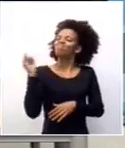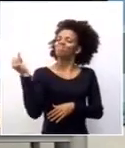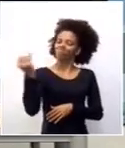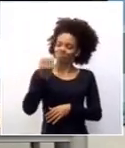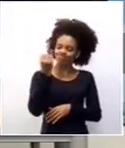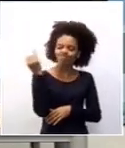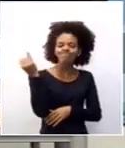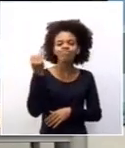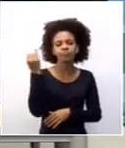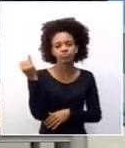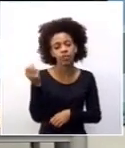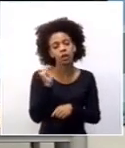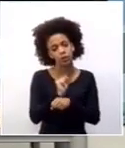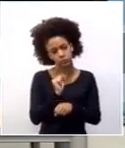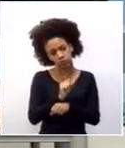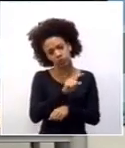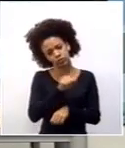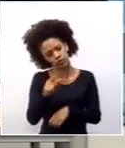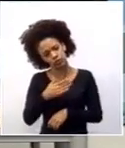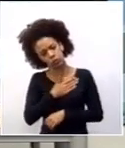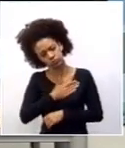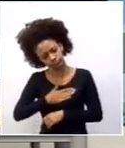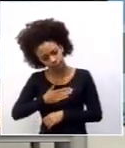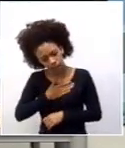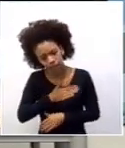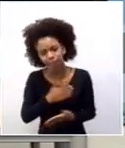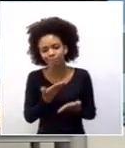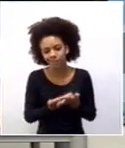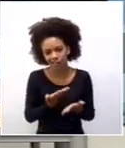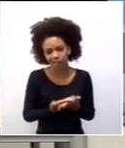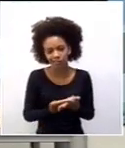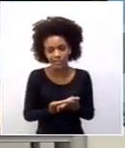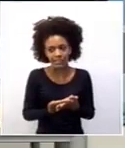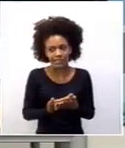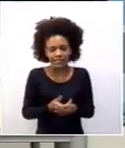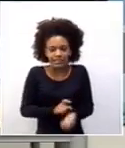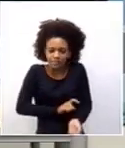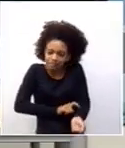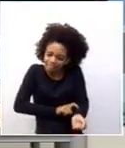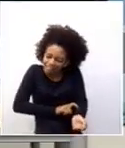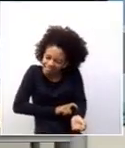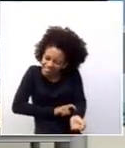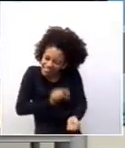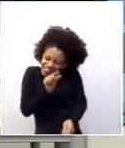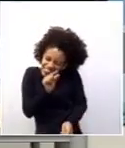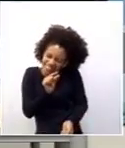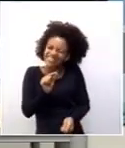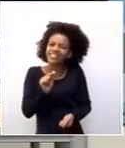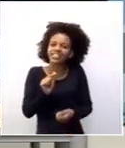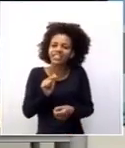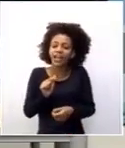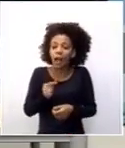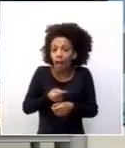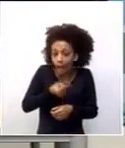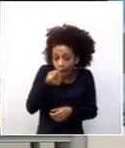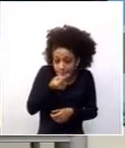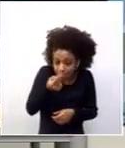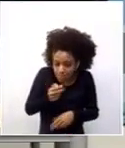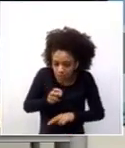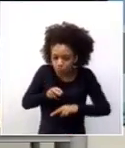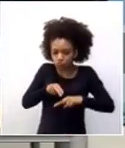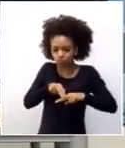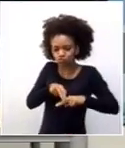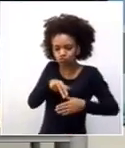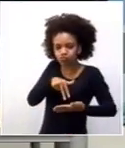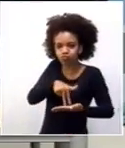tá? Eu espero muito que vocês tenham gostado dessa aula. Eu estava um pouco nervoso, né, de estar aqui com vocês nessa primeira vez, é um